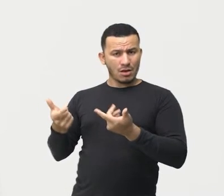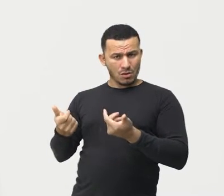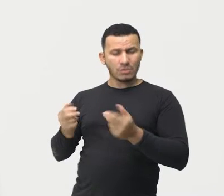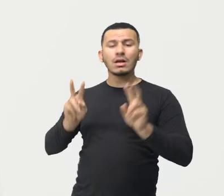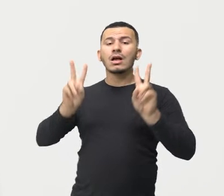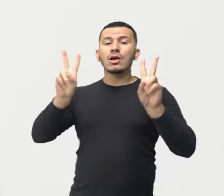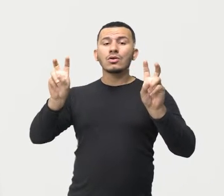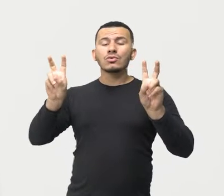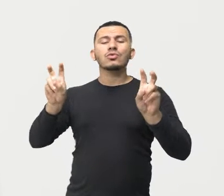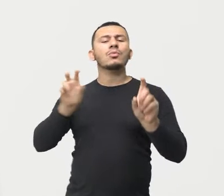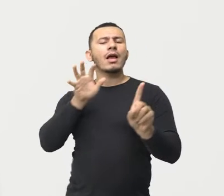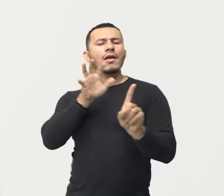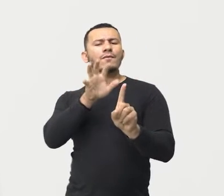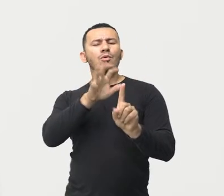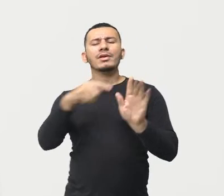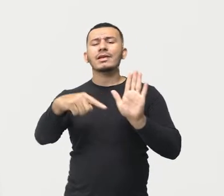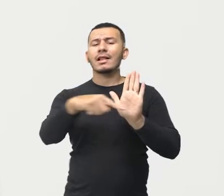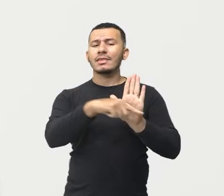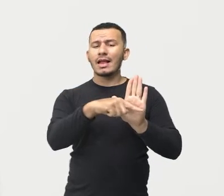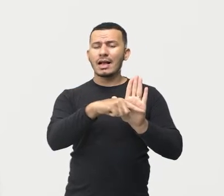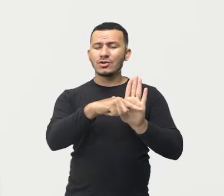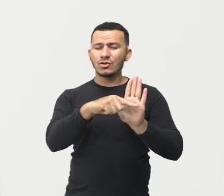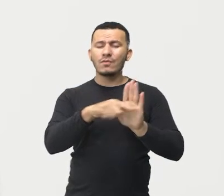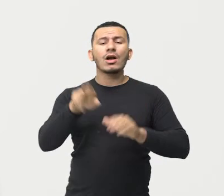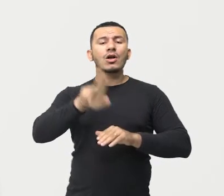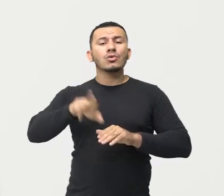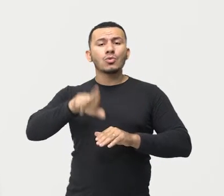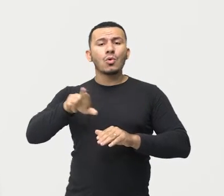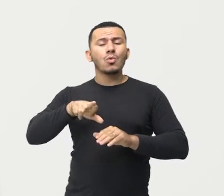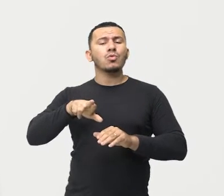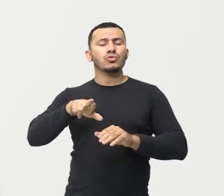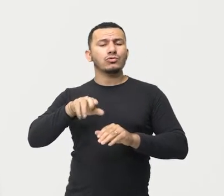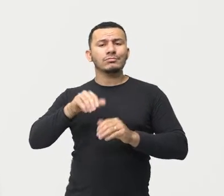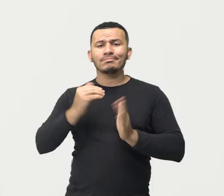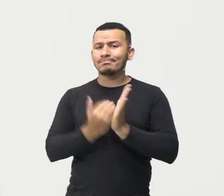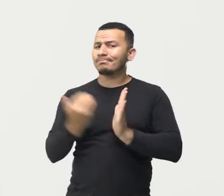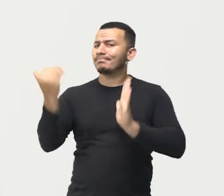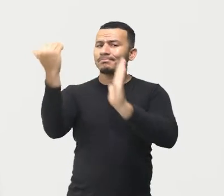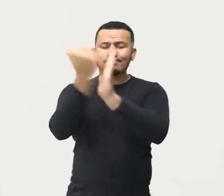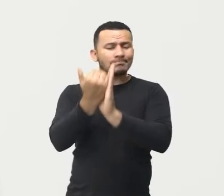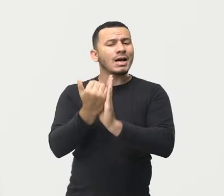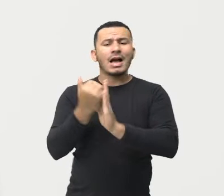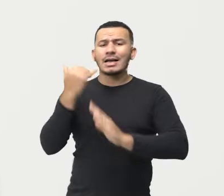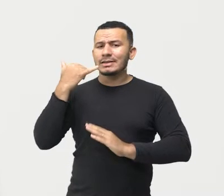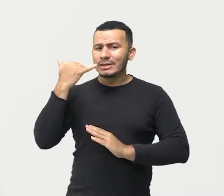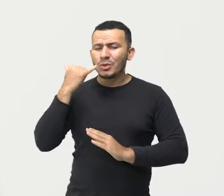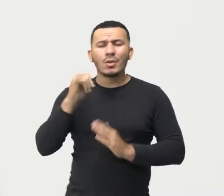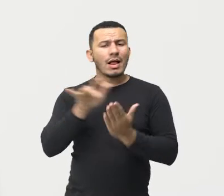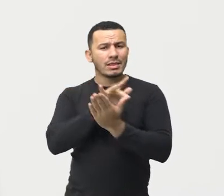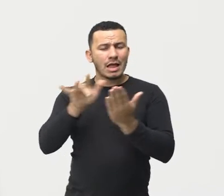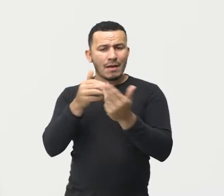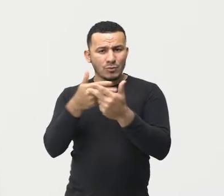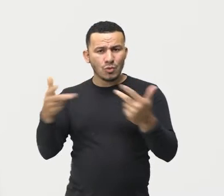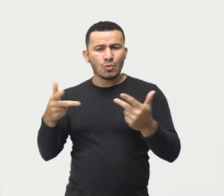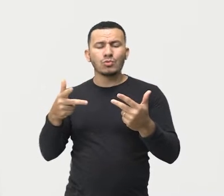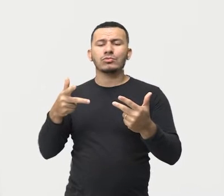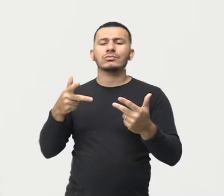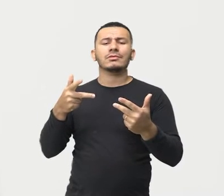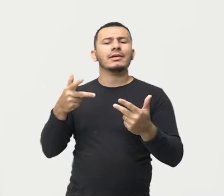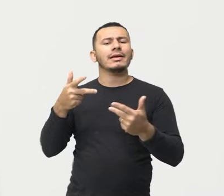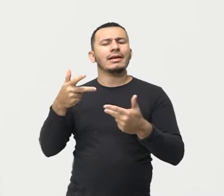respeito da influência negativa do uso excessivo de aparelhos eletrônicos para o desenvolvimento da fala